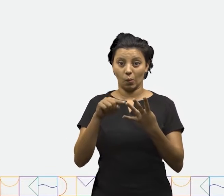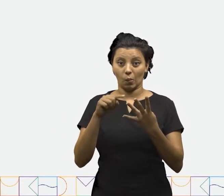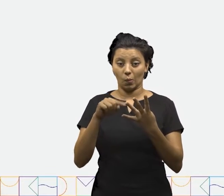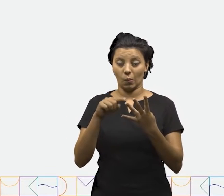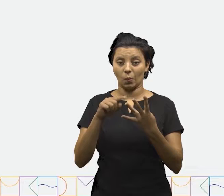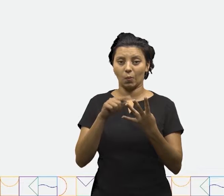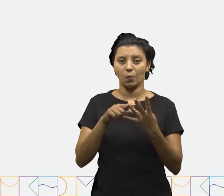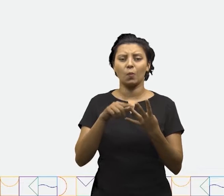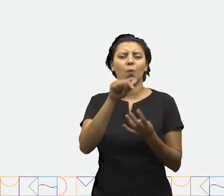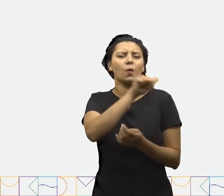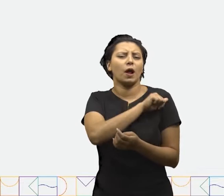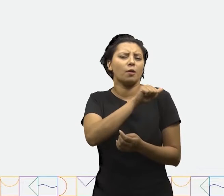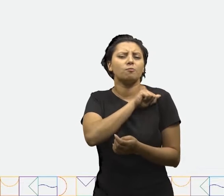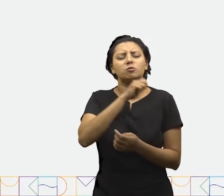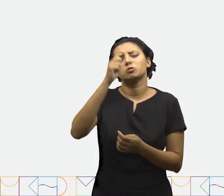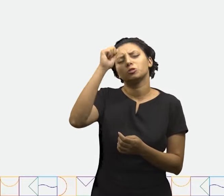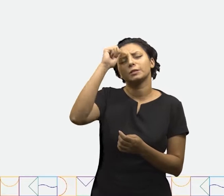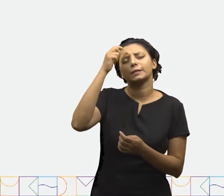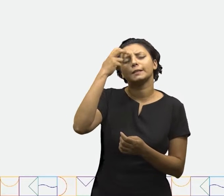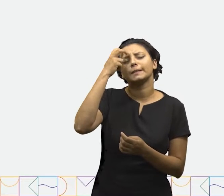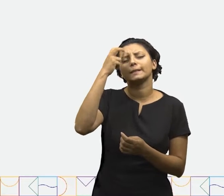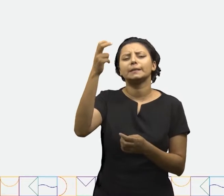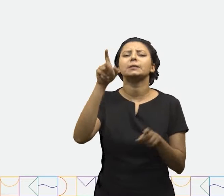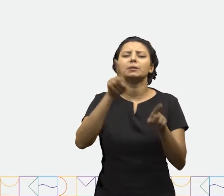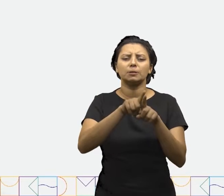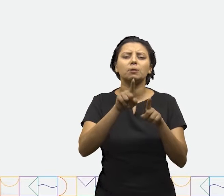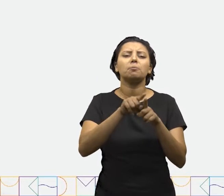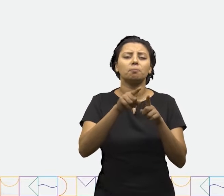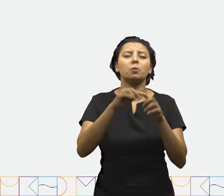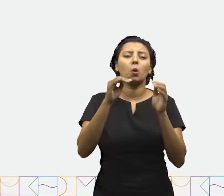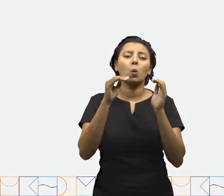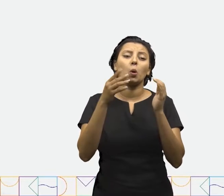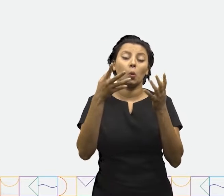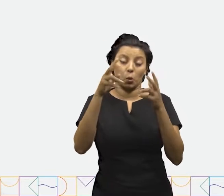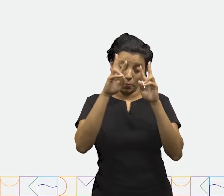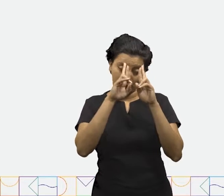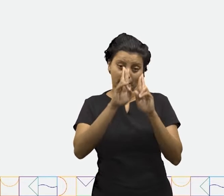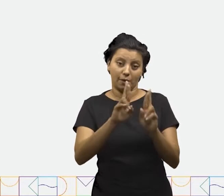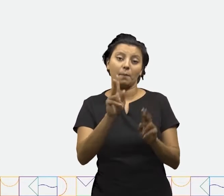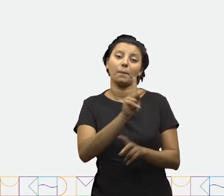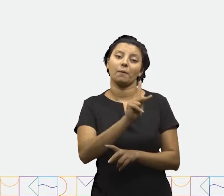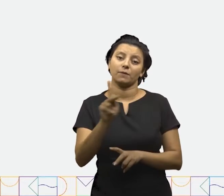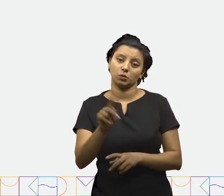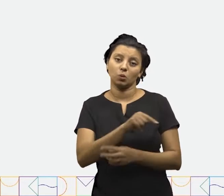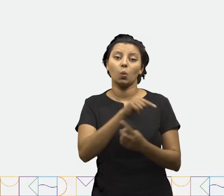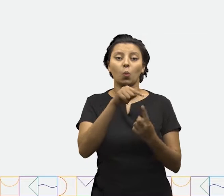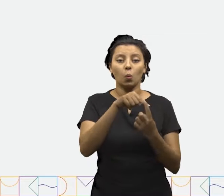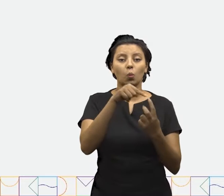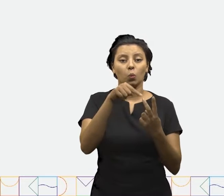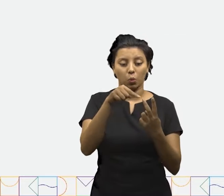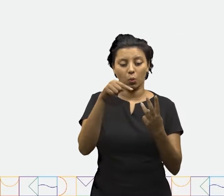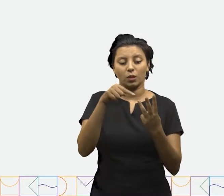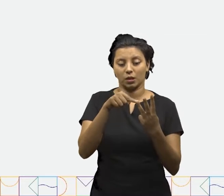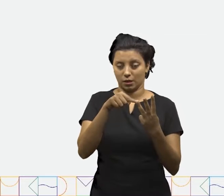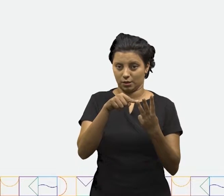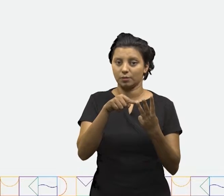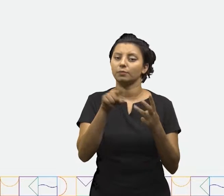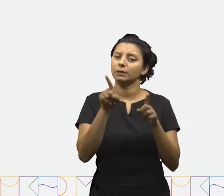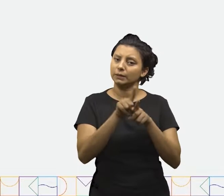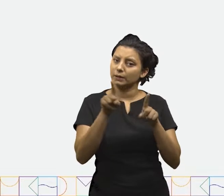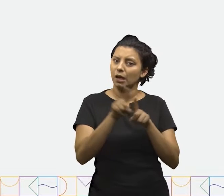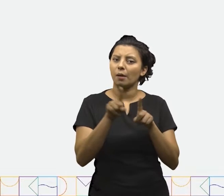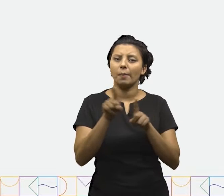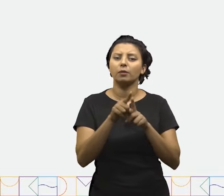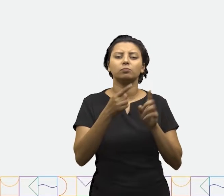que era um aluno muito inteligente e obediente, como seus colegas 1, 2 e 3,